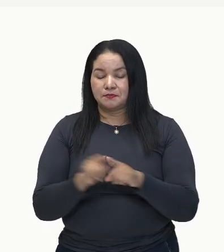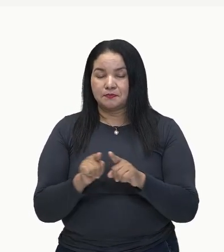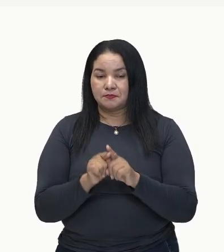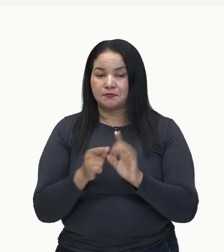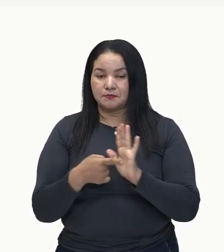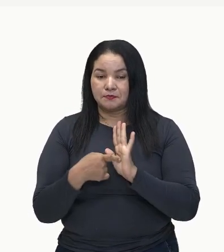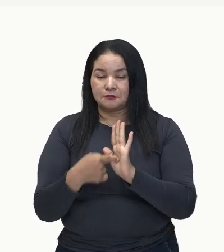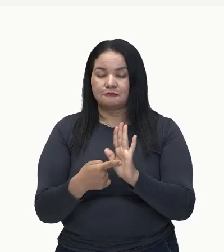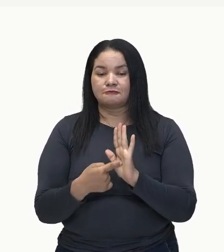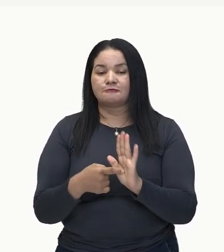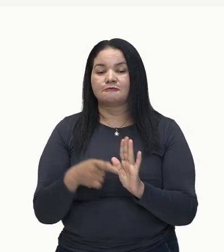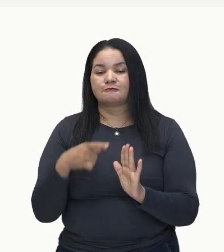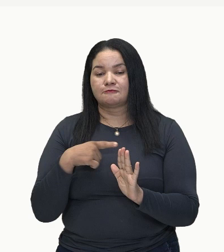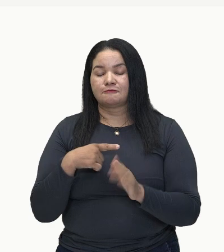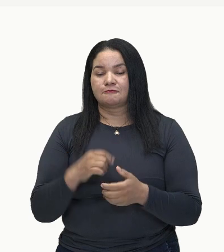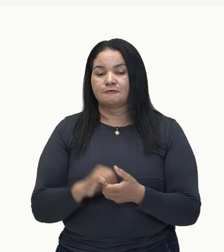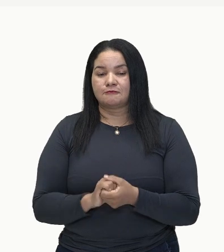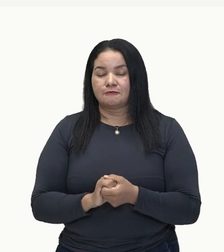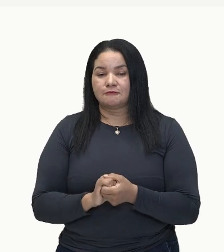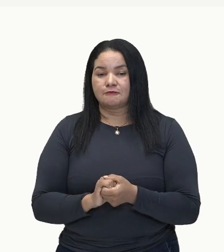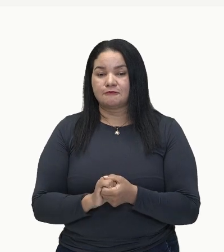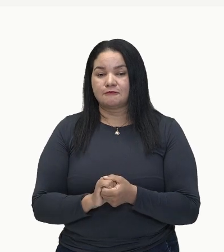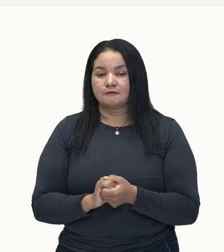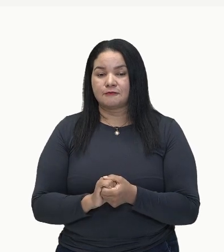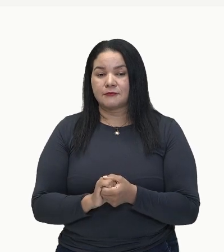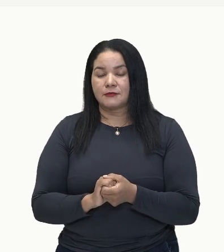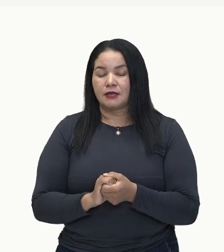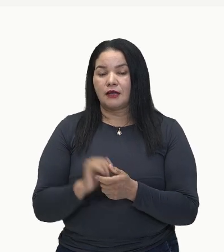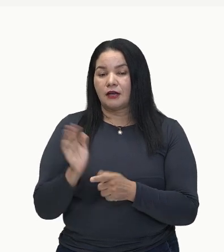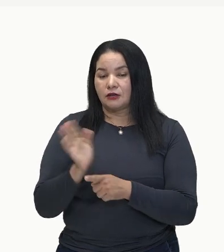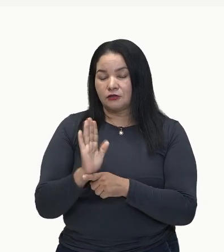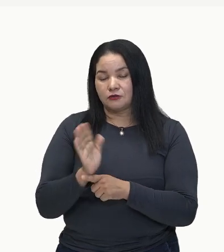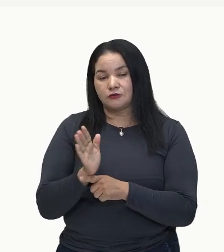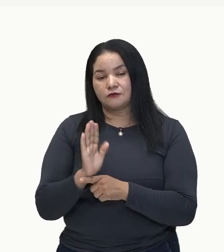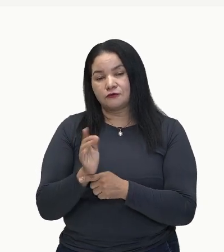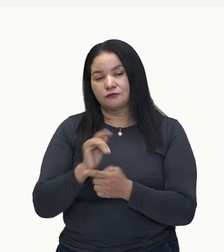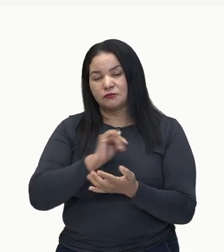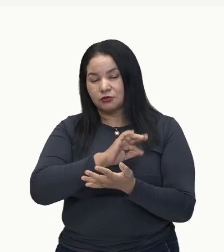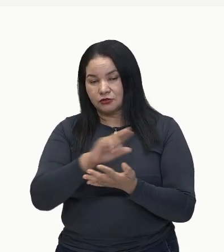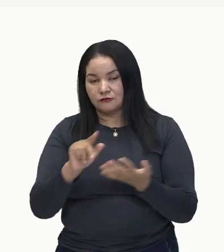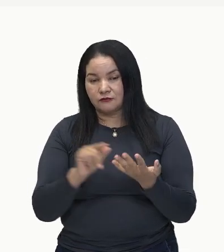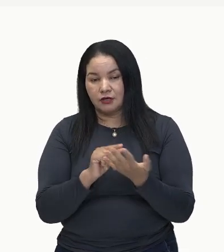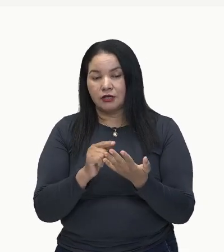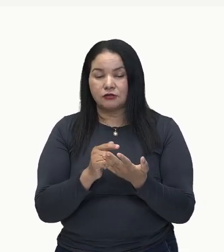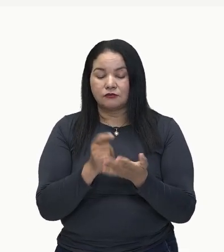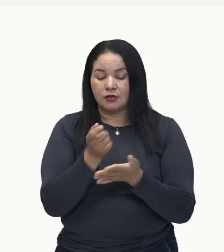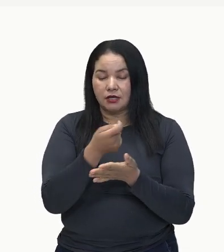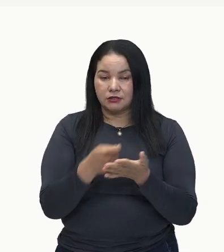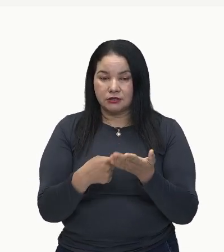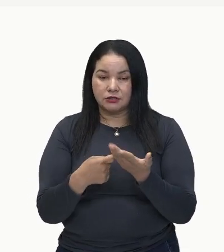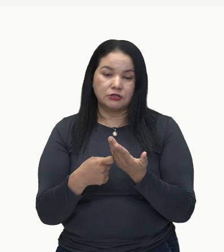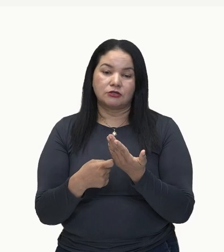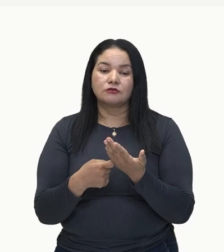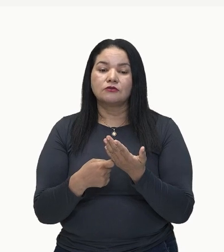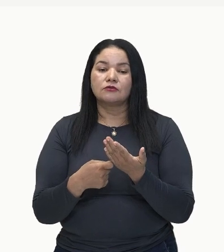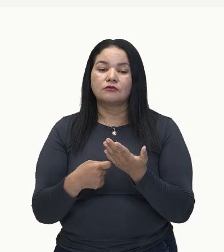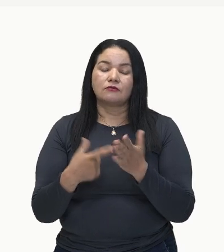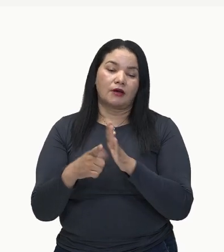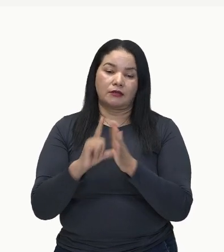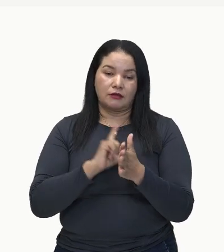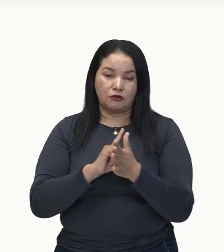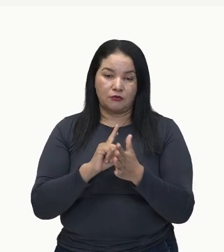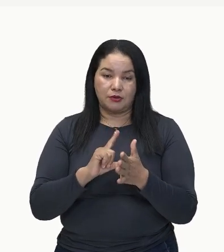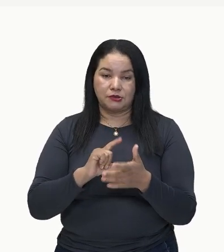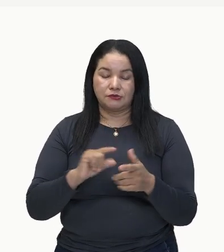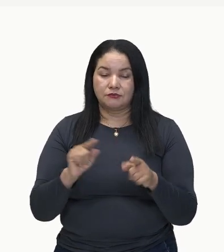referências dos filmes do humor negro e também da comédia escrachada. Outra característica na forma ali, que você